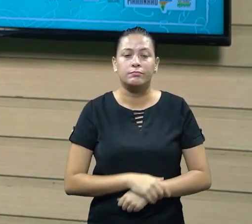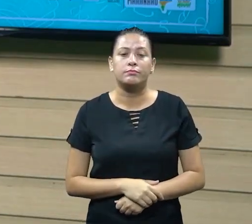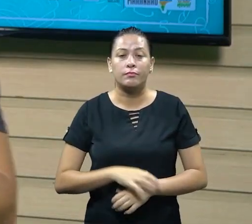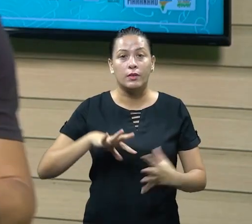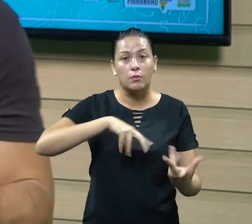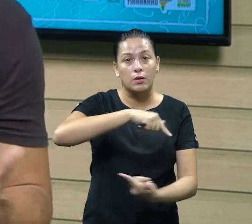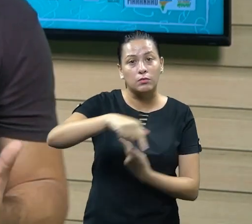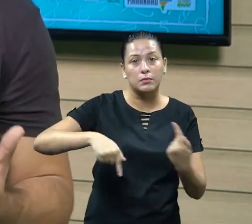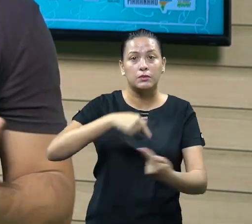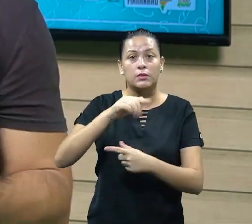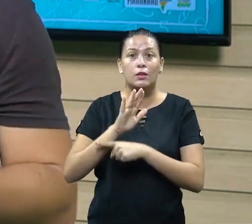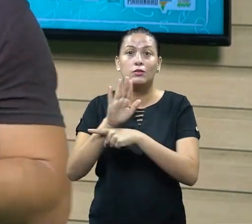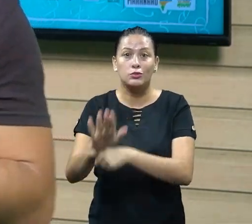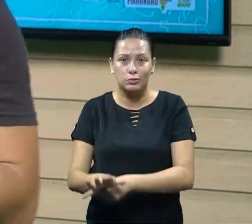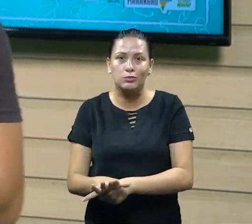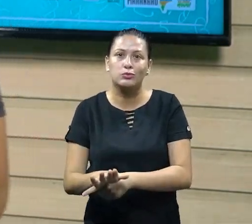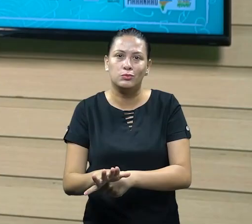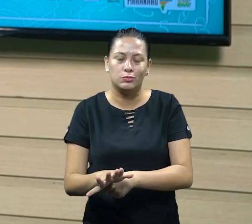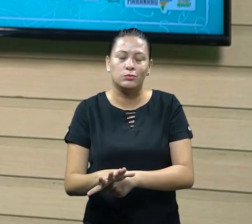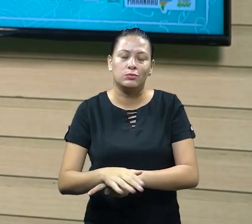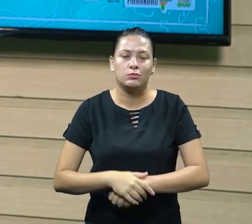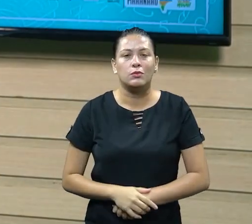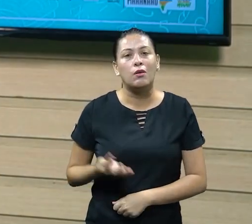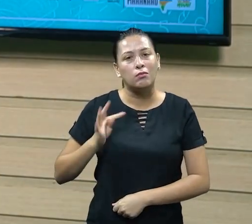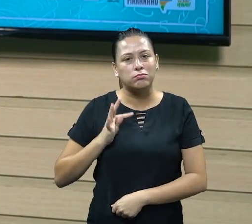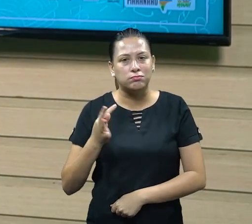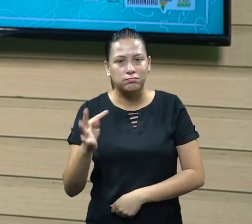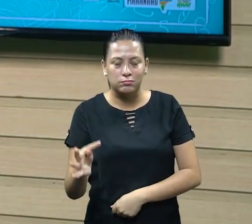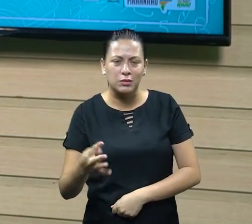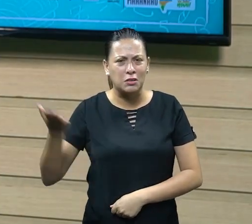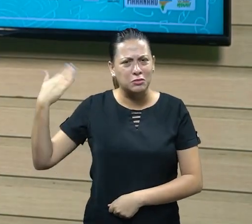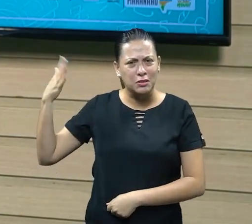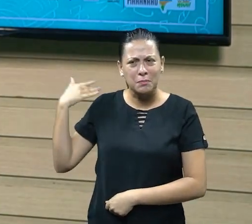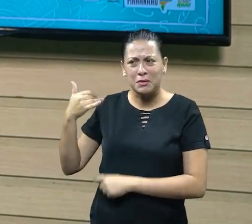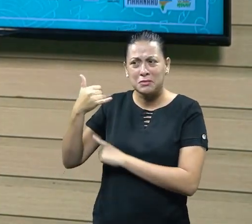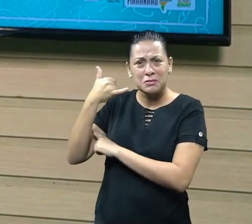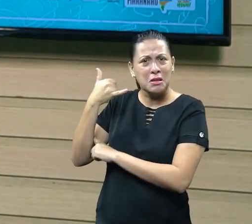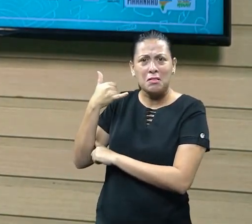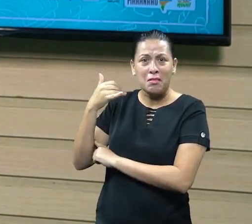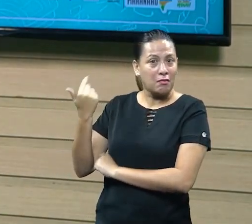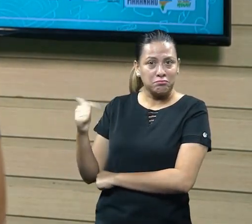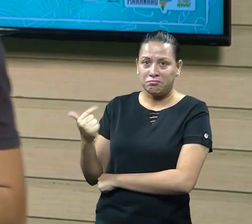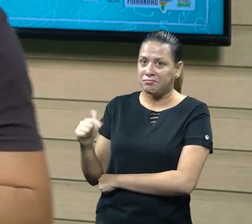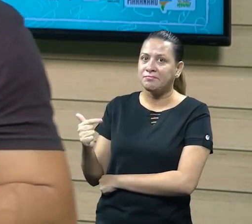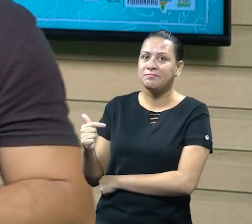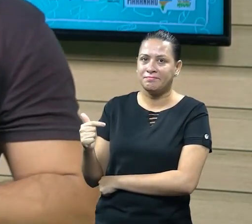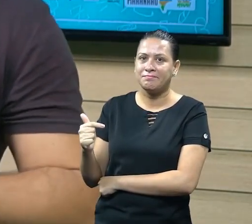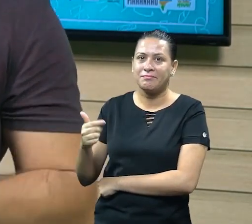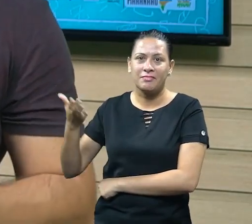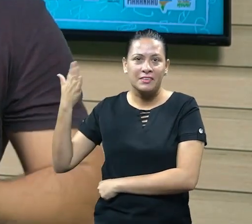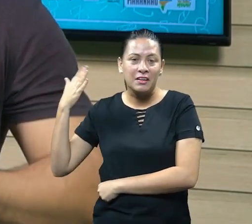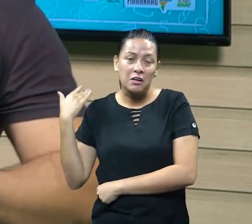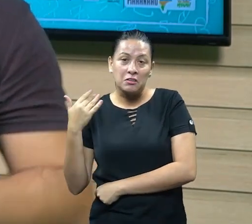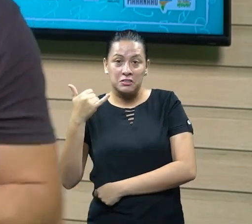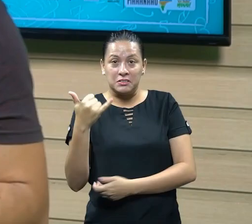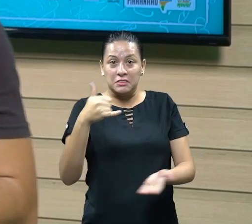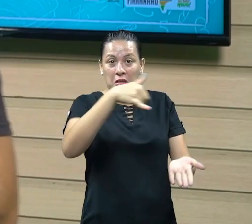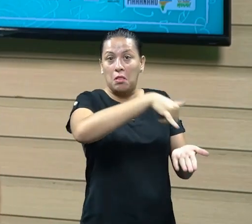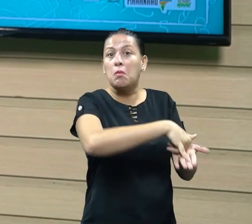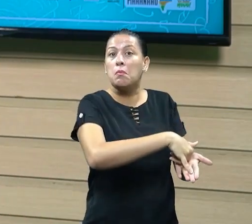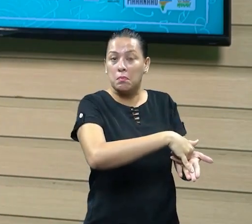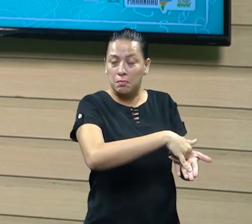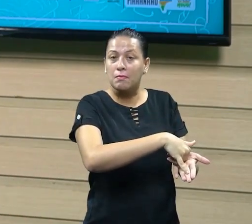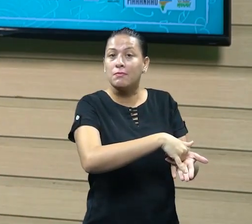tinha um aparelho celular, era difícil consumir. Eu lembro muito bem que ter um telefone residencial em casa era coisa de gente rica, coisa de gente